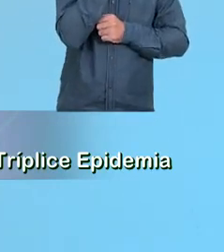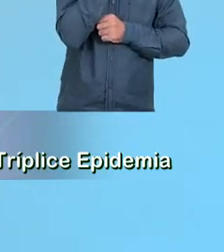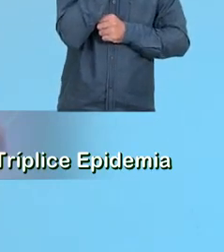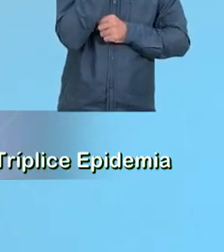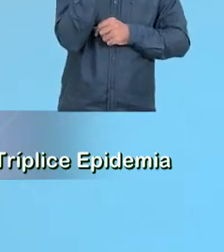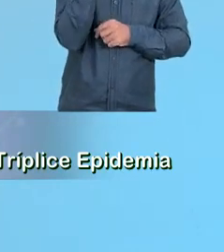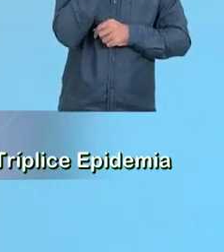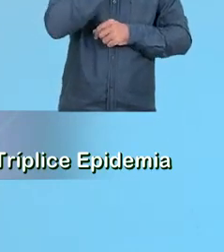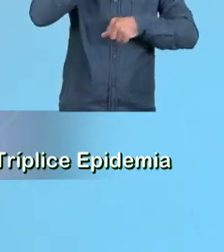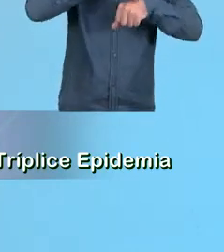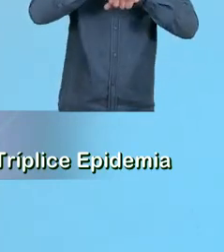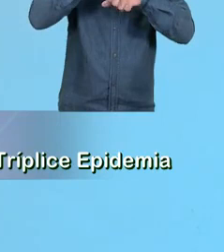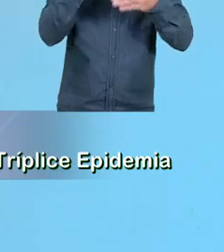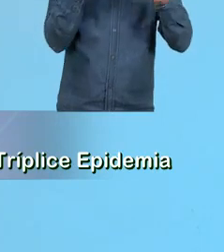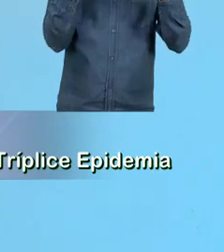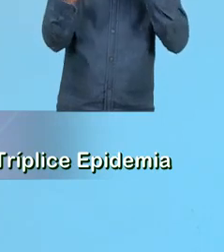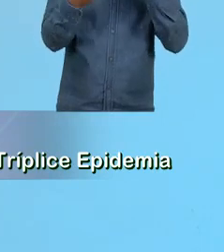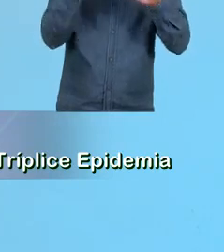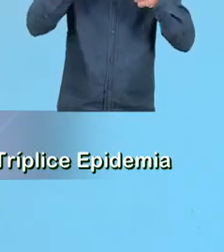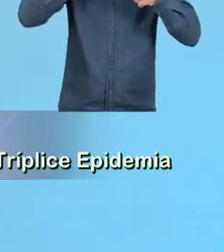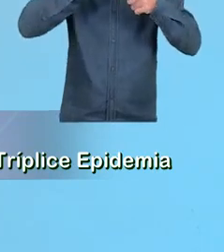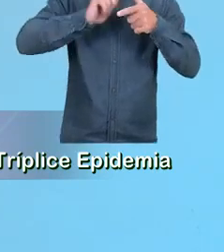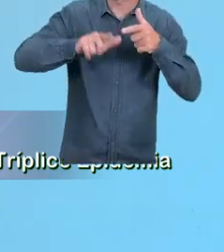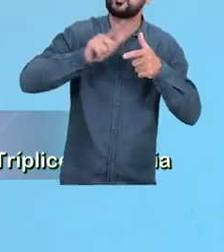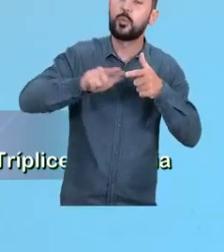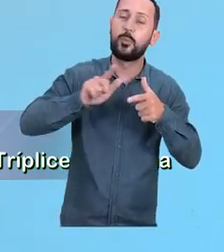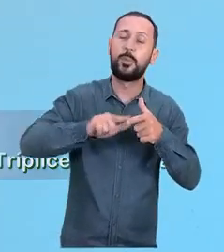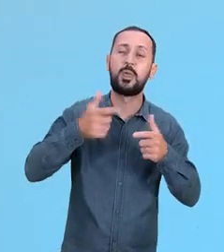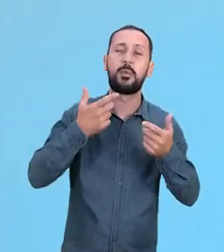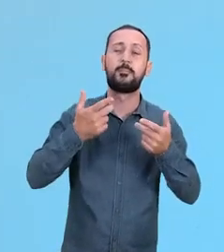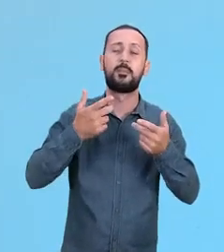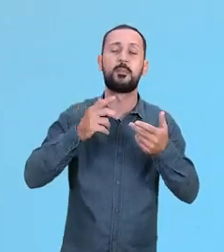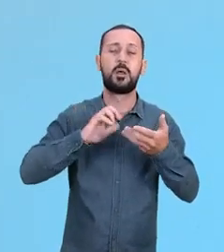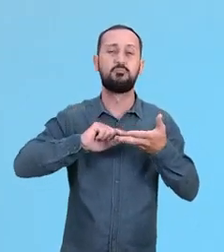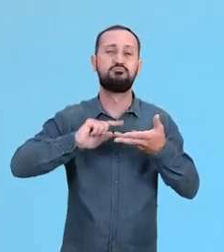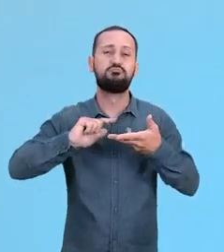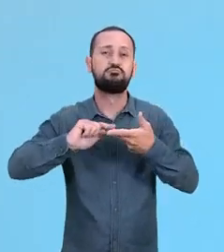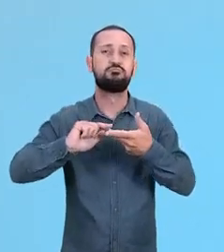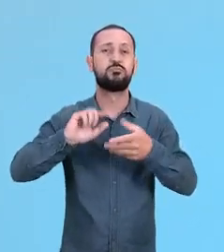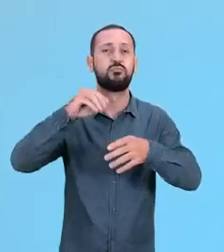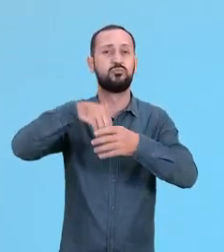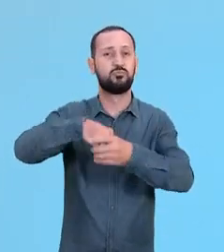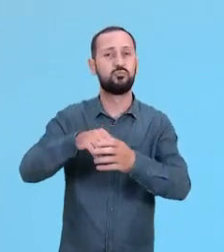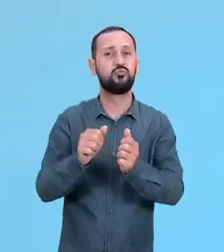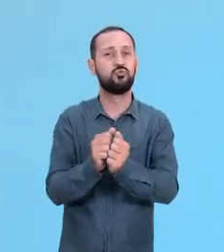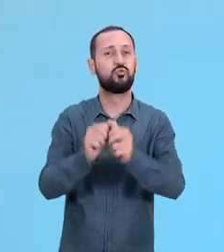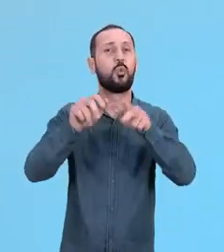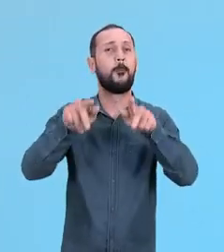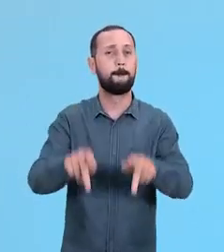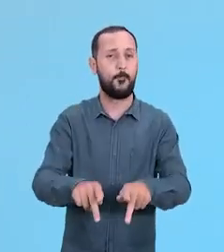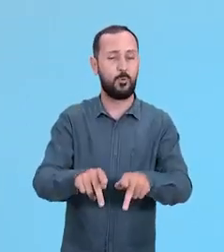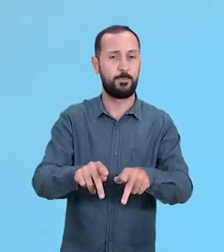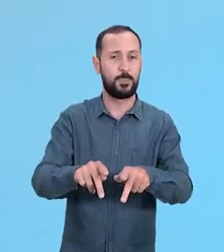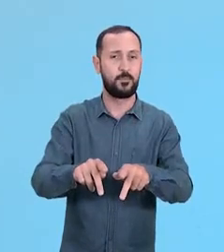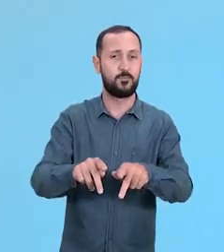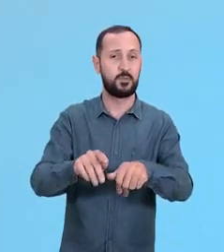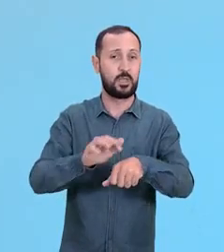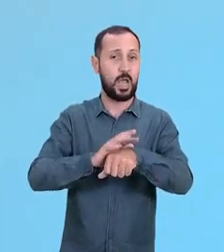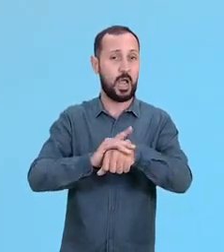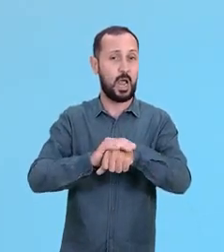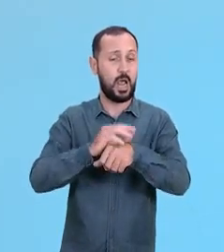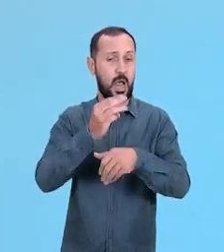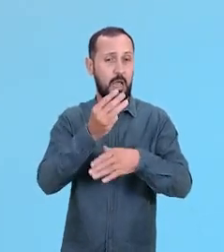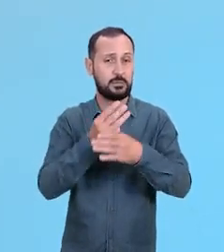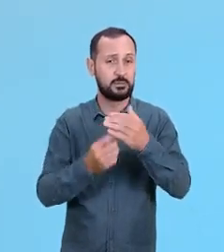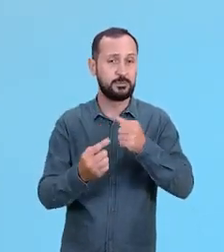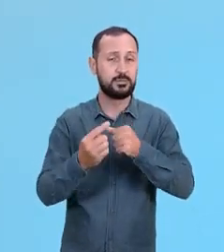possamos discutir as dores, os problemas da população. E a tríplice epidemia, ao longo dos últimos